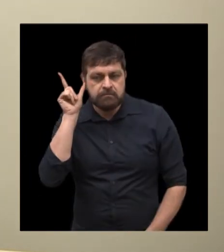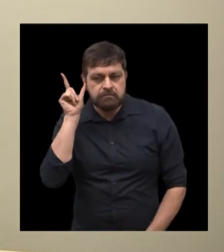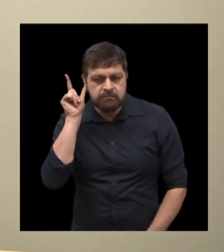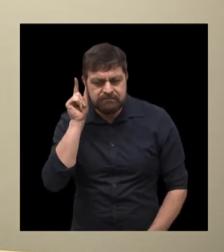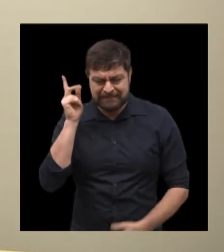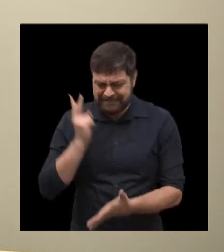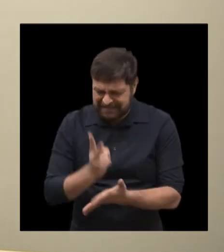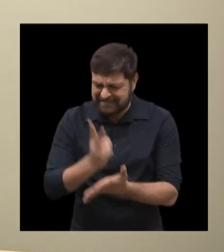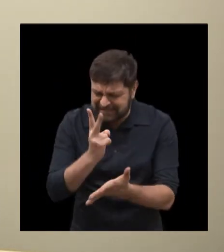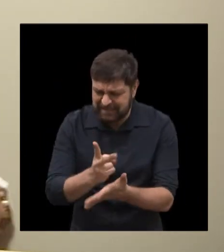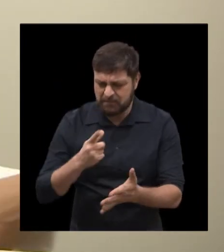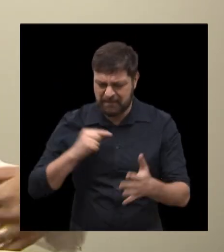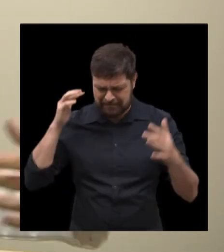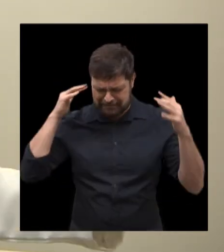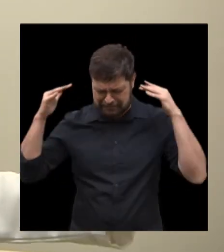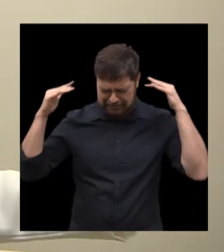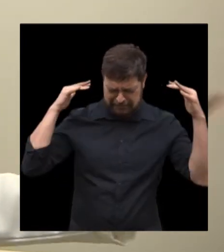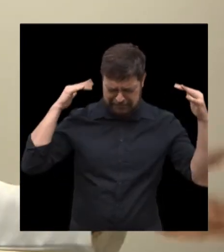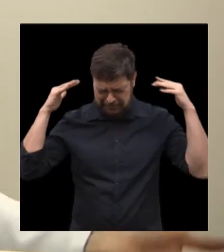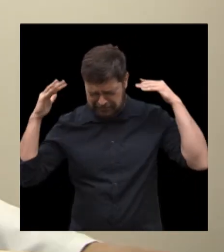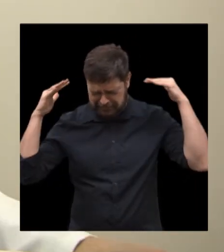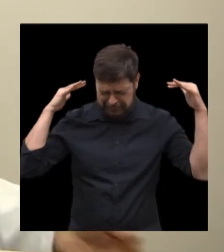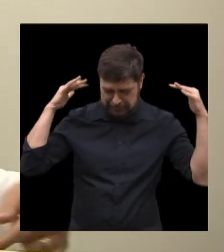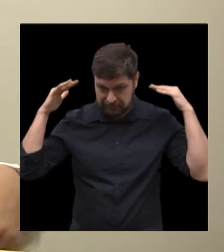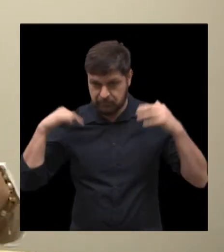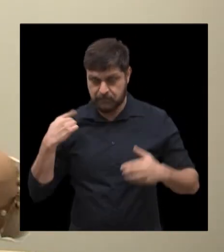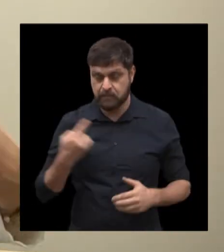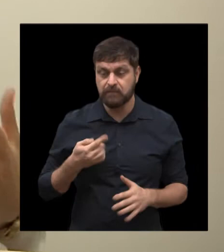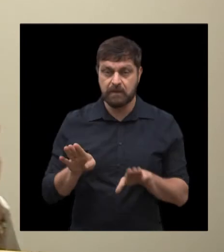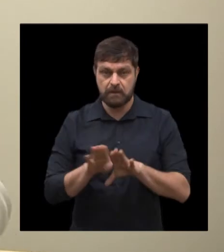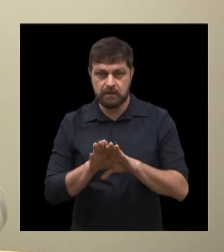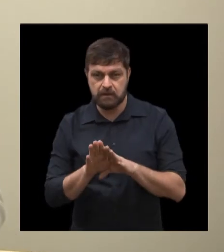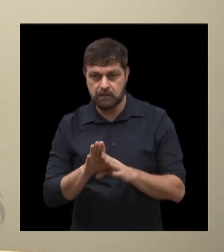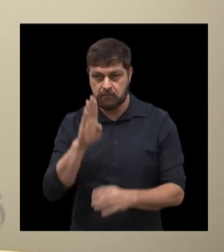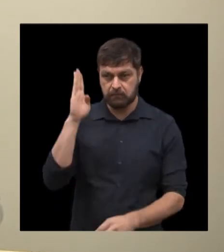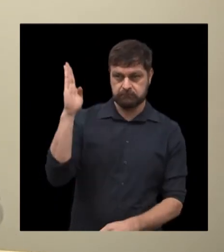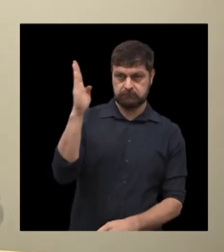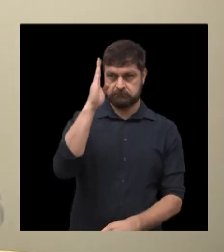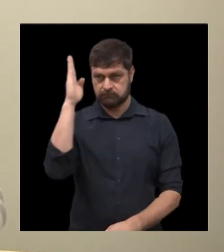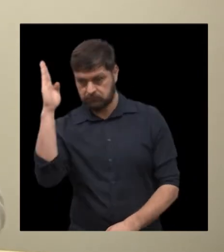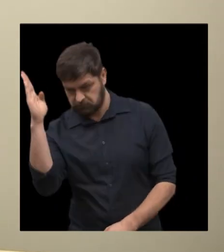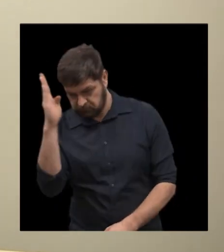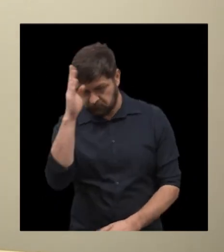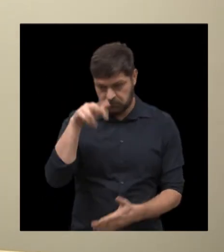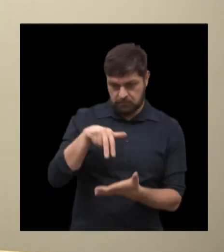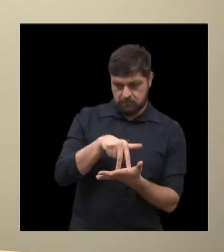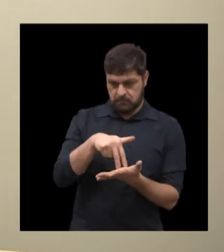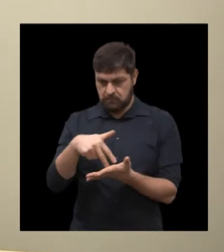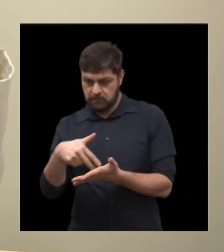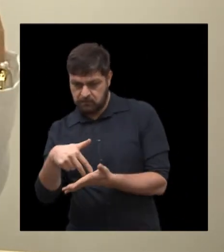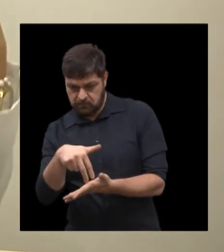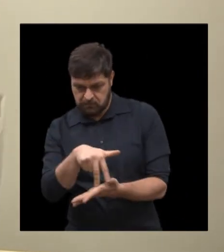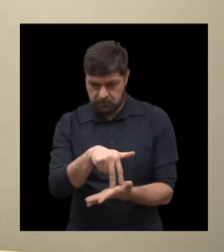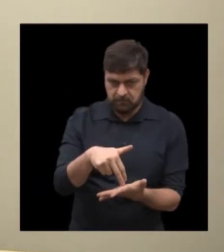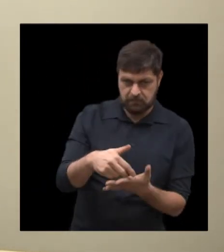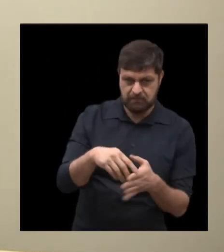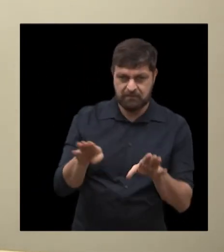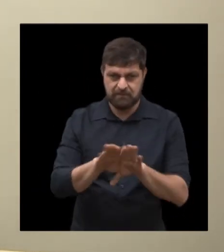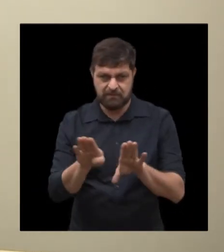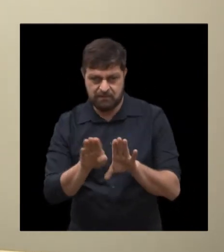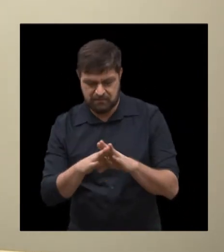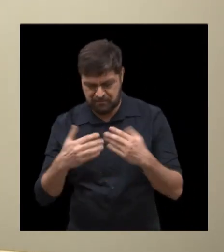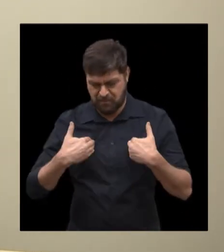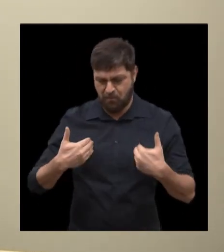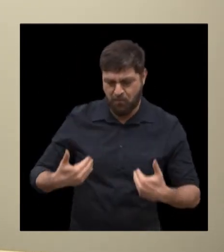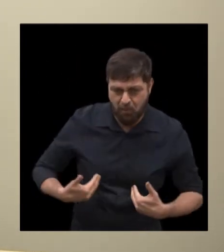Ele pode estar associado a quadros de desvio de equilíbrio, como labirintite, esse tipo de coisa. Origem